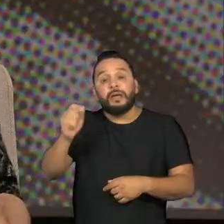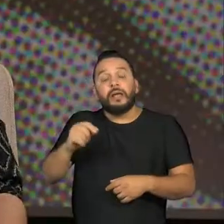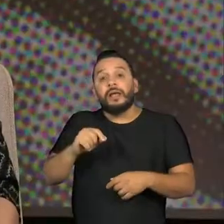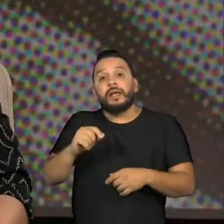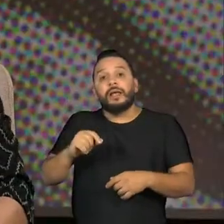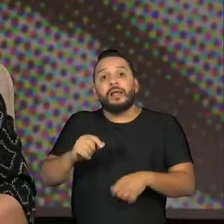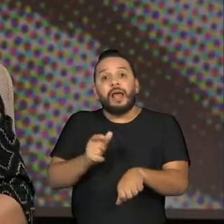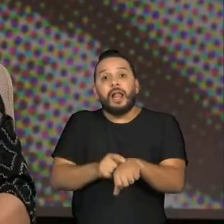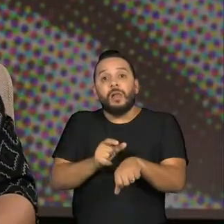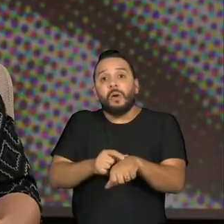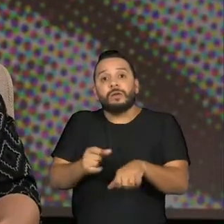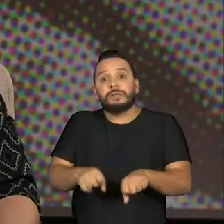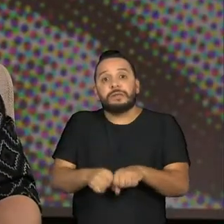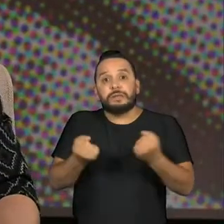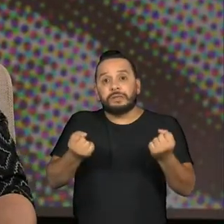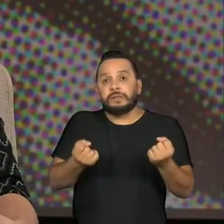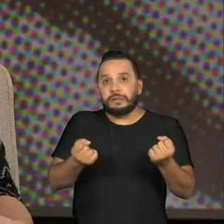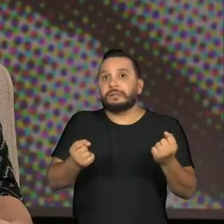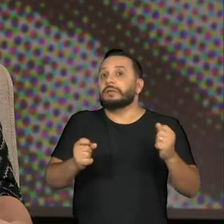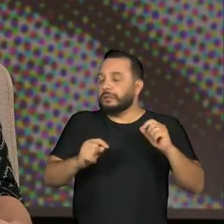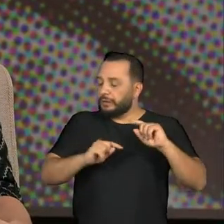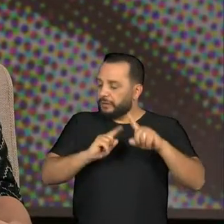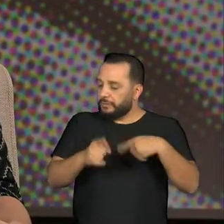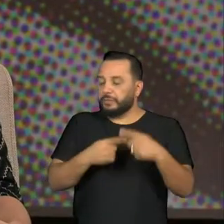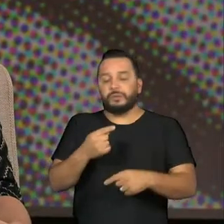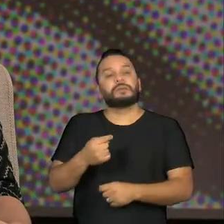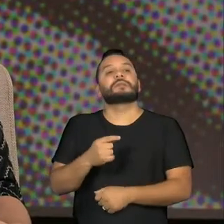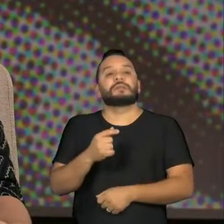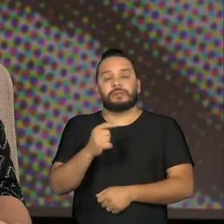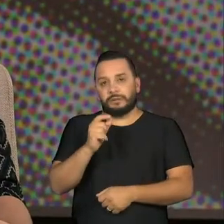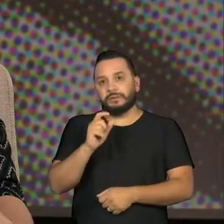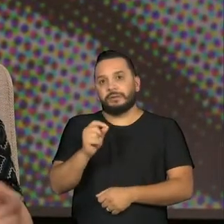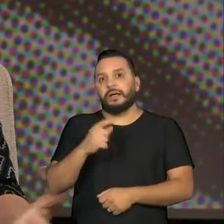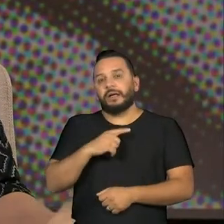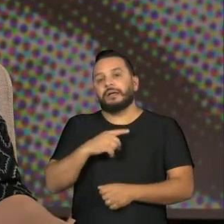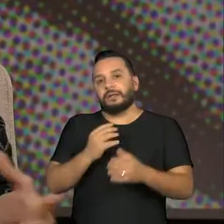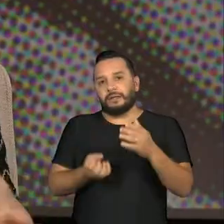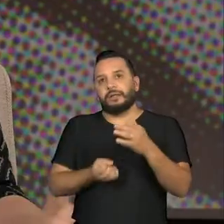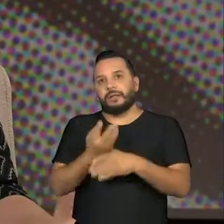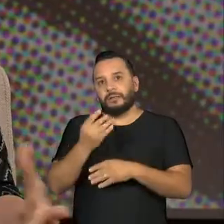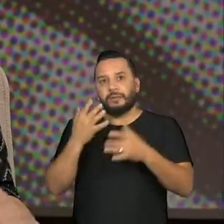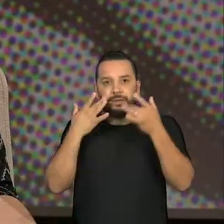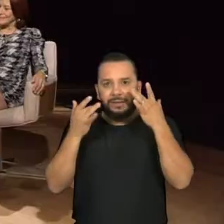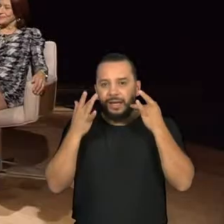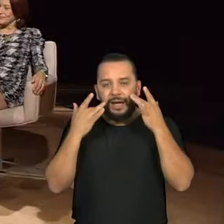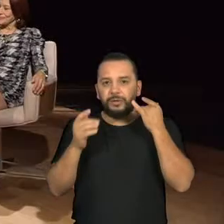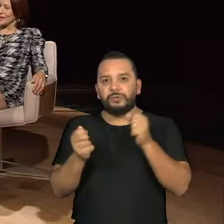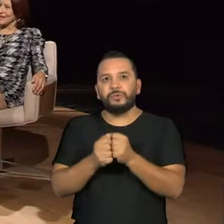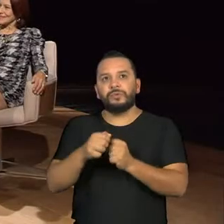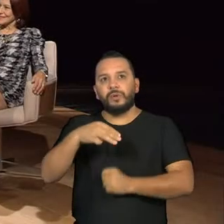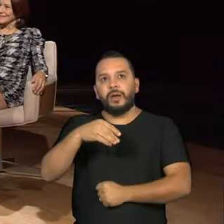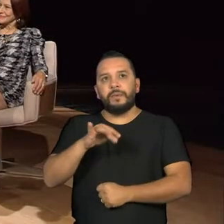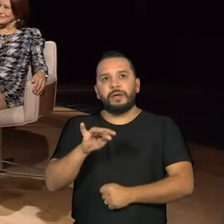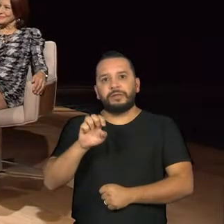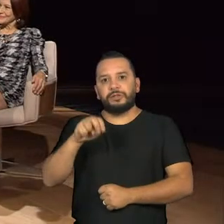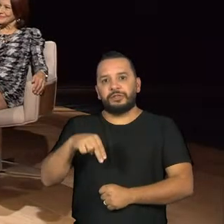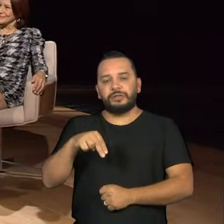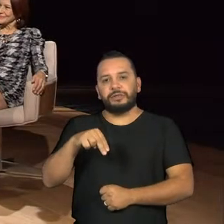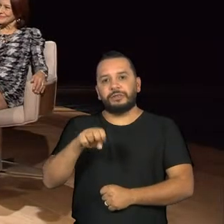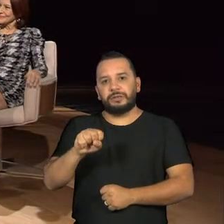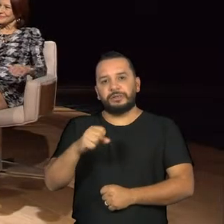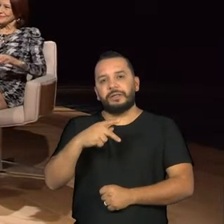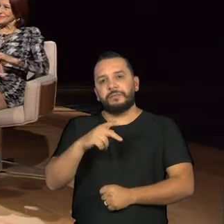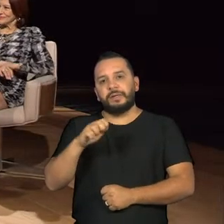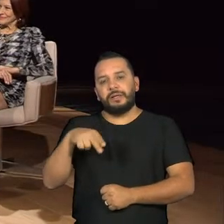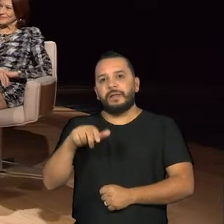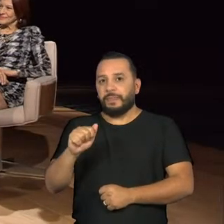Aí a gente montou As Desgraças de uma Criança, do Martins Pena, que é uma peça ótima, que eu adoro Martins Pena, não